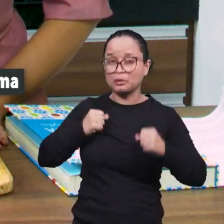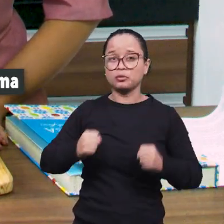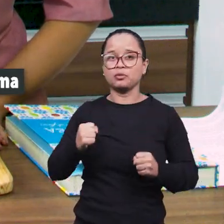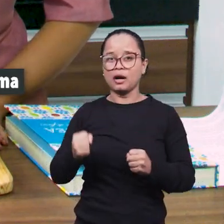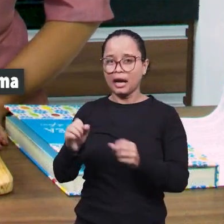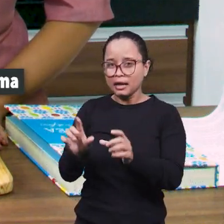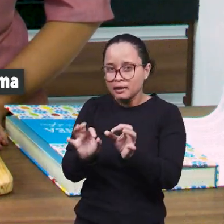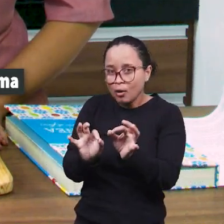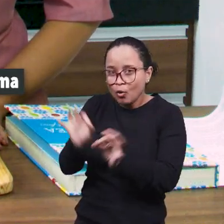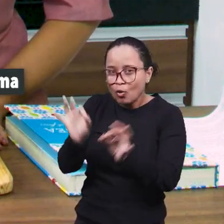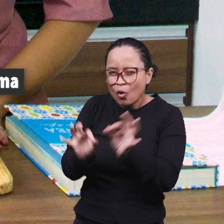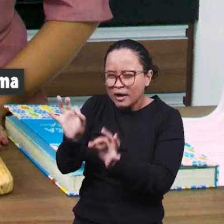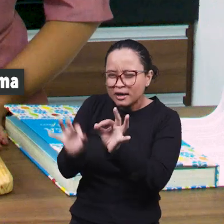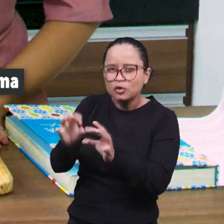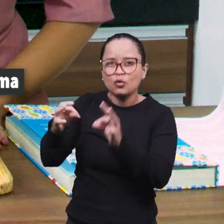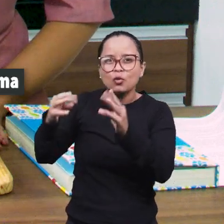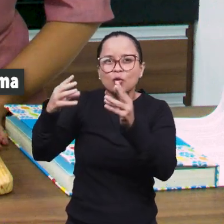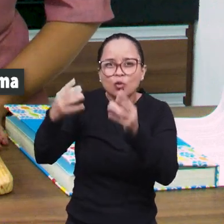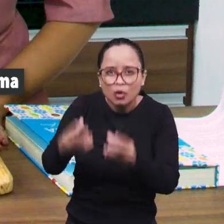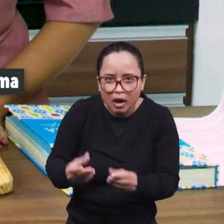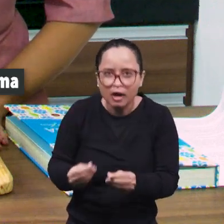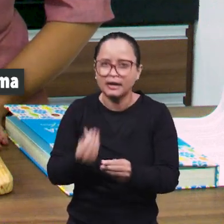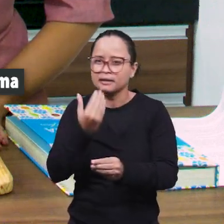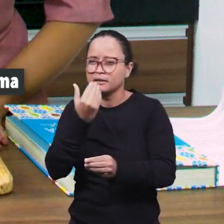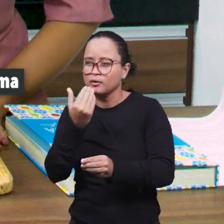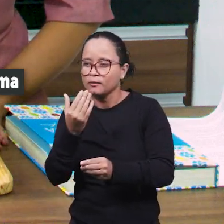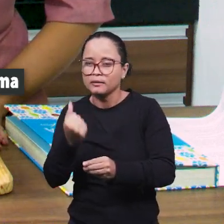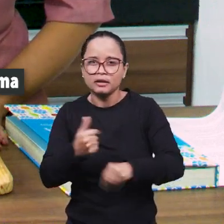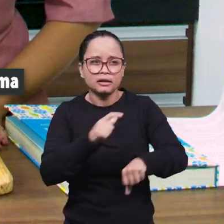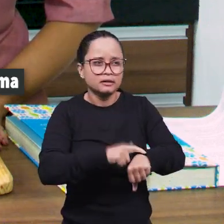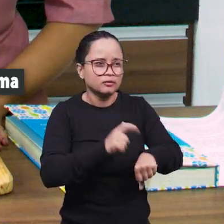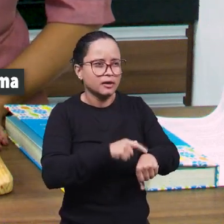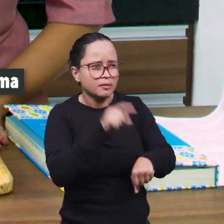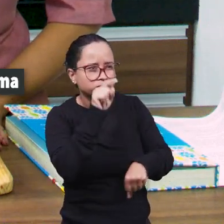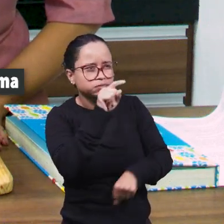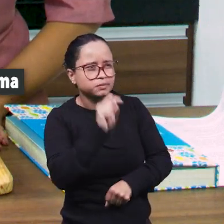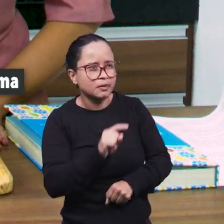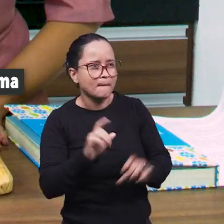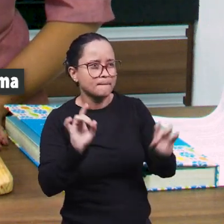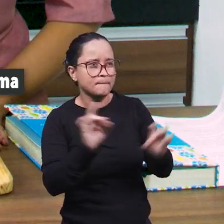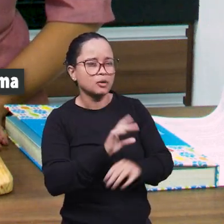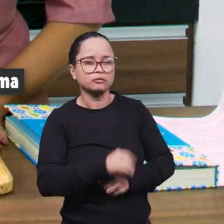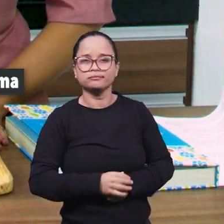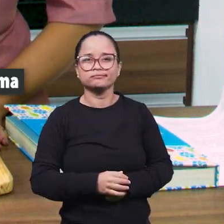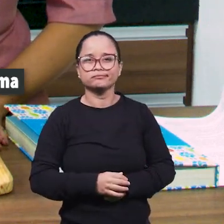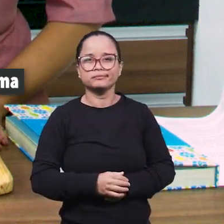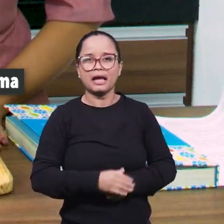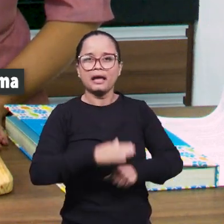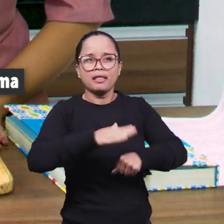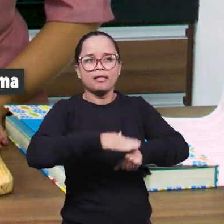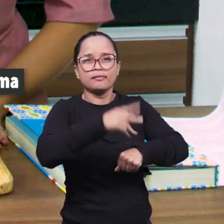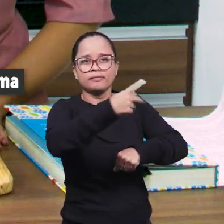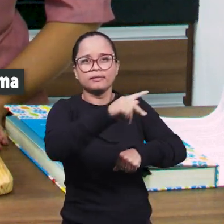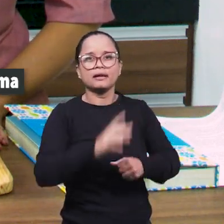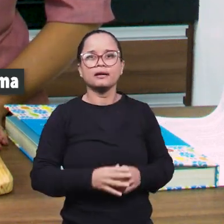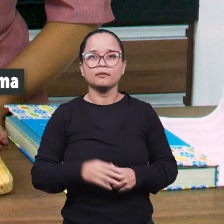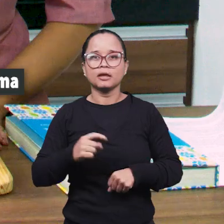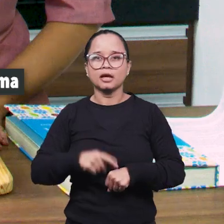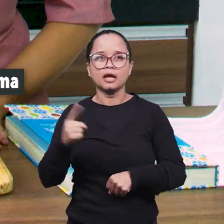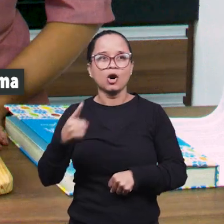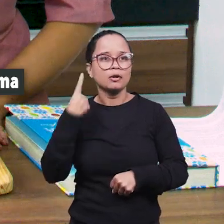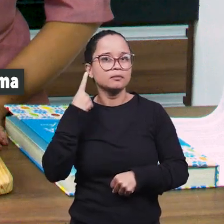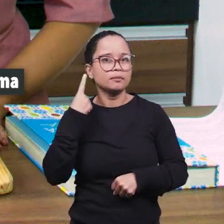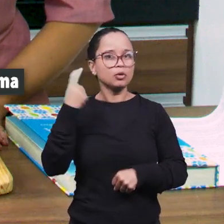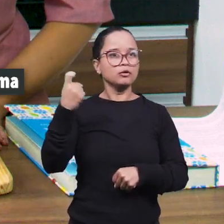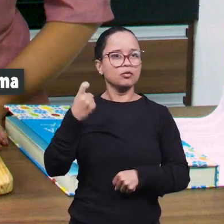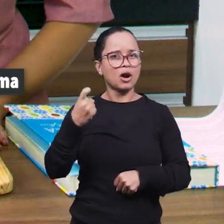seu ratatouille, botou na air fry, colocou o tempo, pronto. Vai fazer tudo o que você precisa, que na hora que apitar